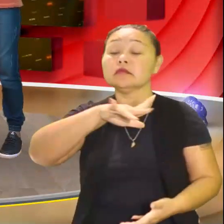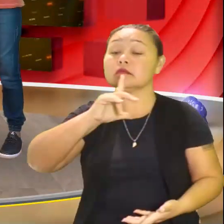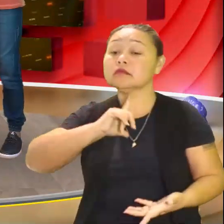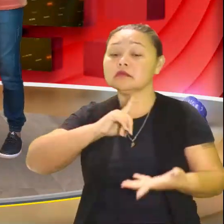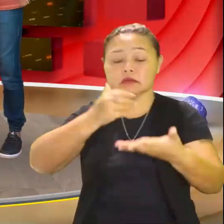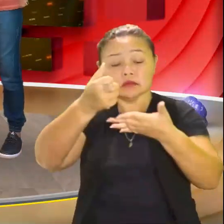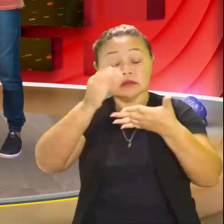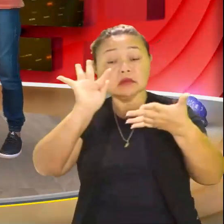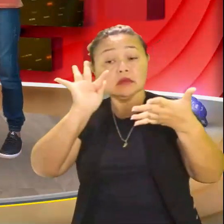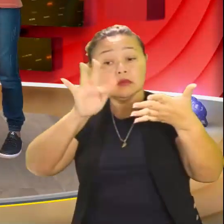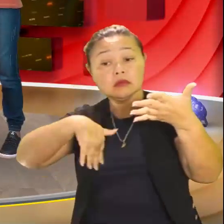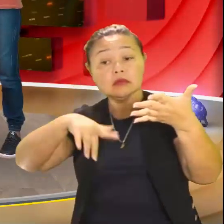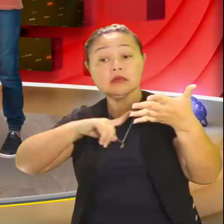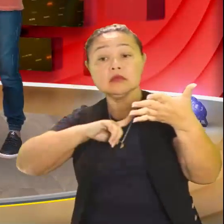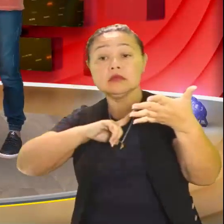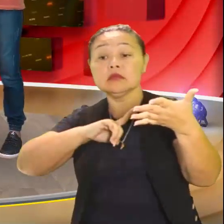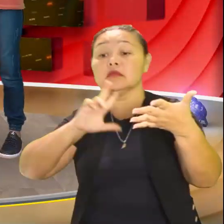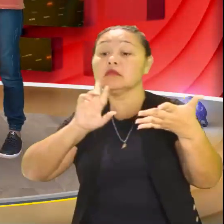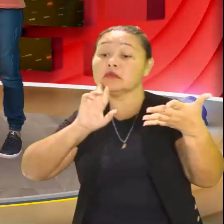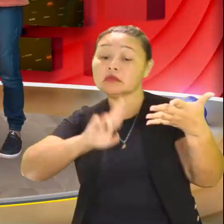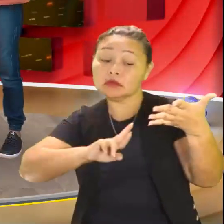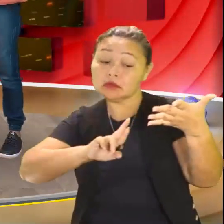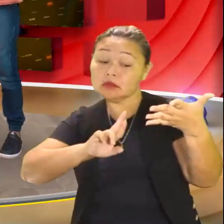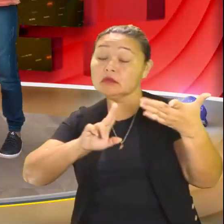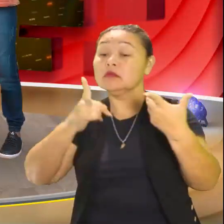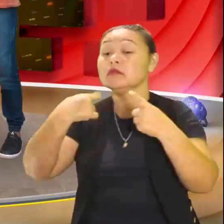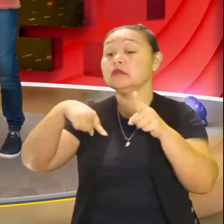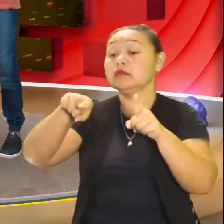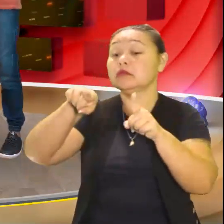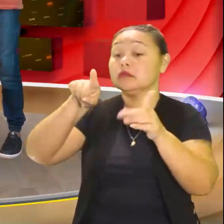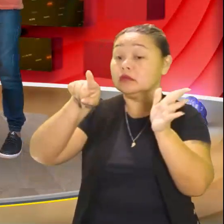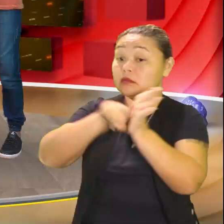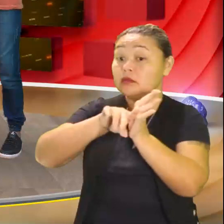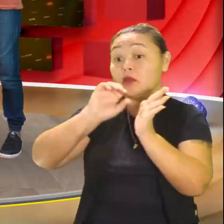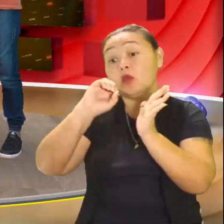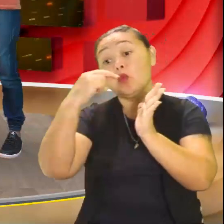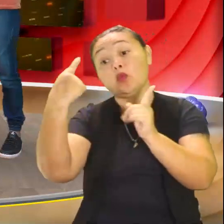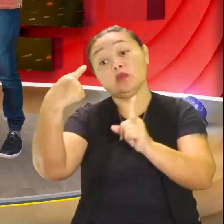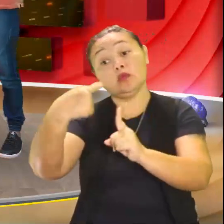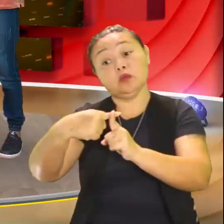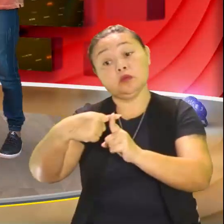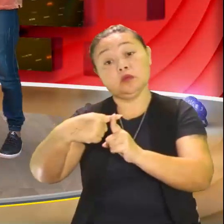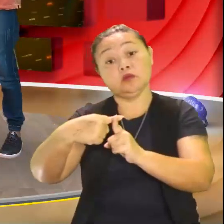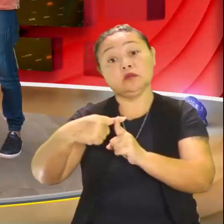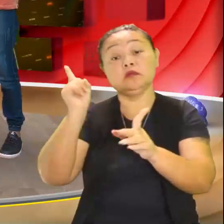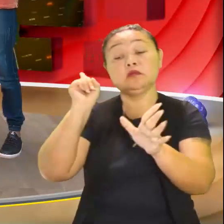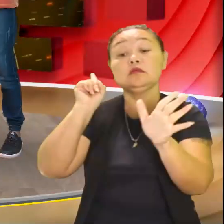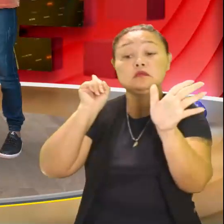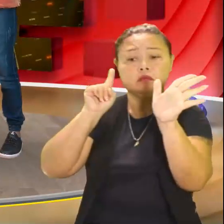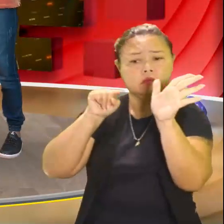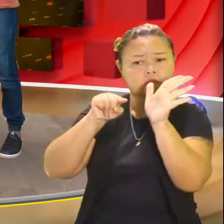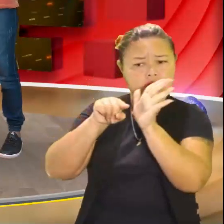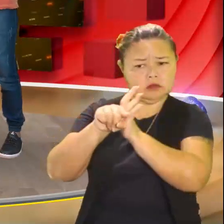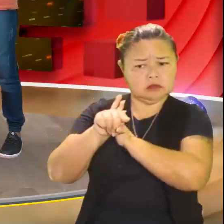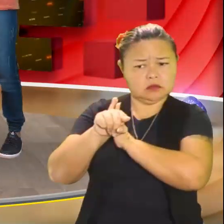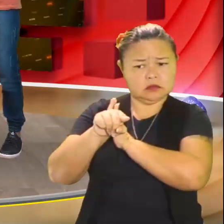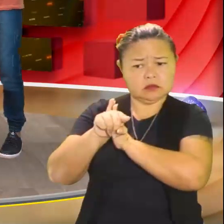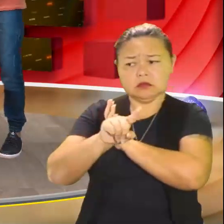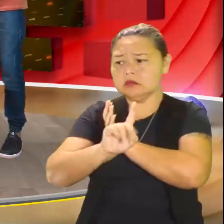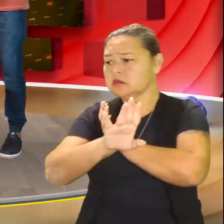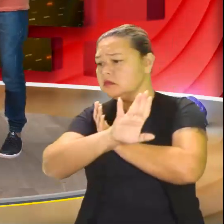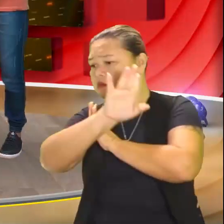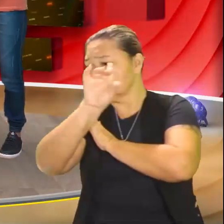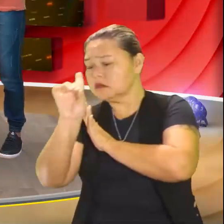vai resolver e no final o teu resultado vai ser negativo ou positivo. E ele vai perguntar, mas está indo